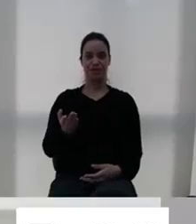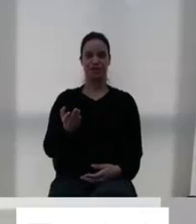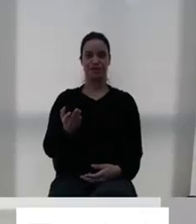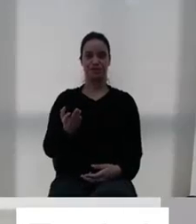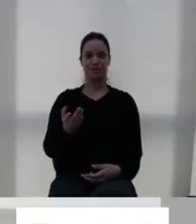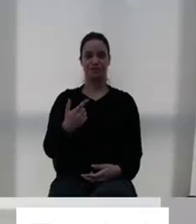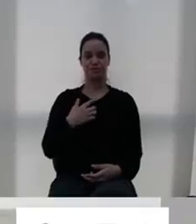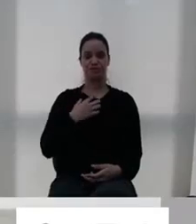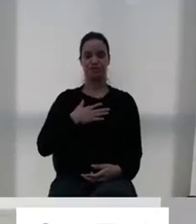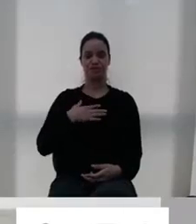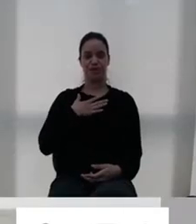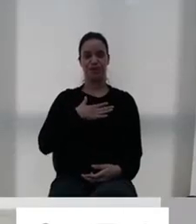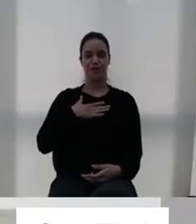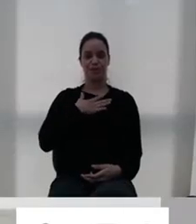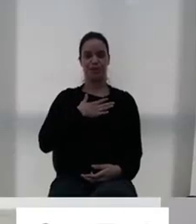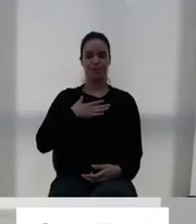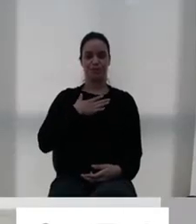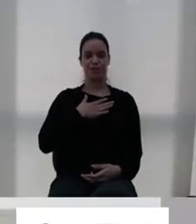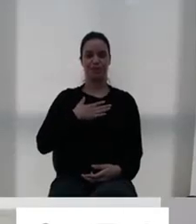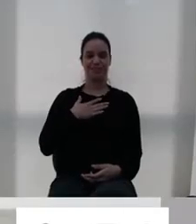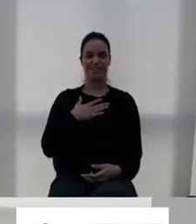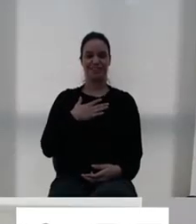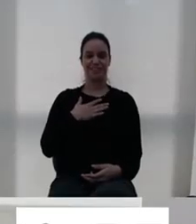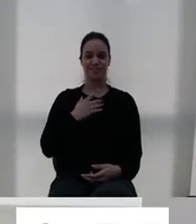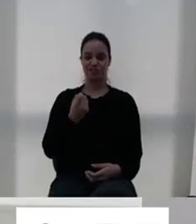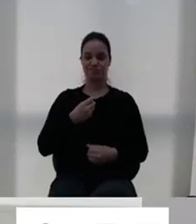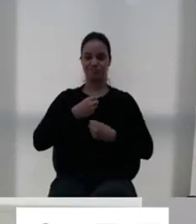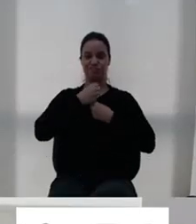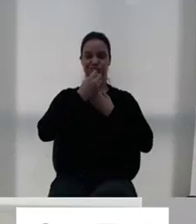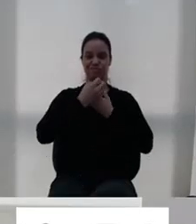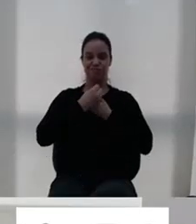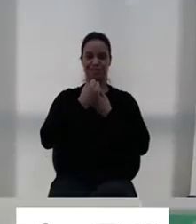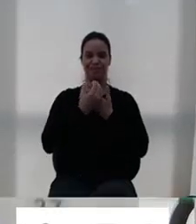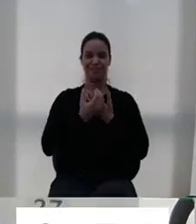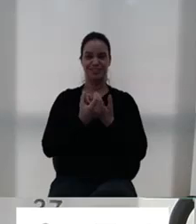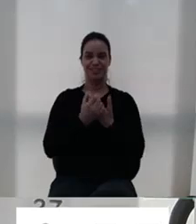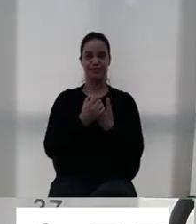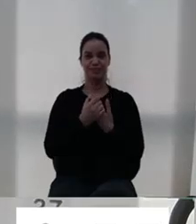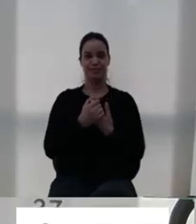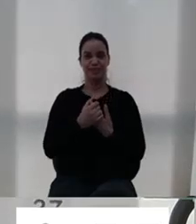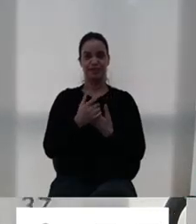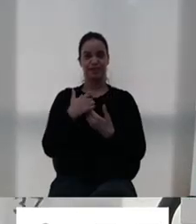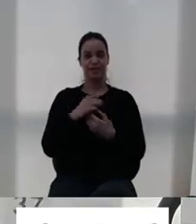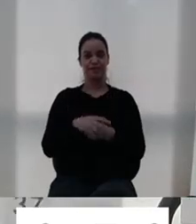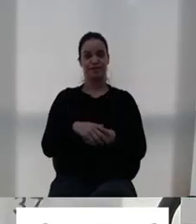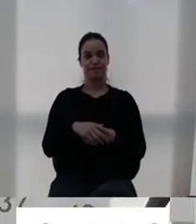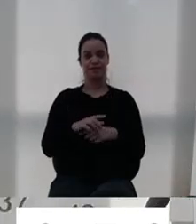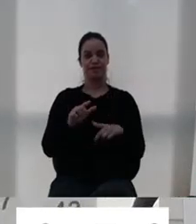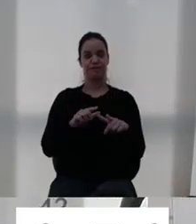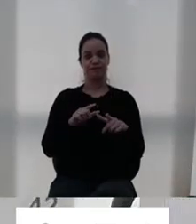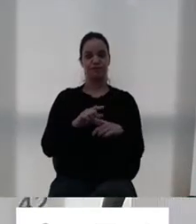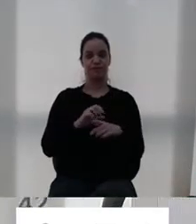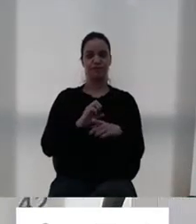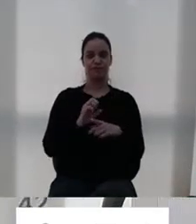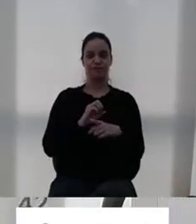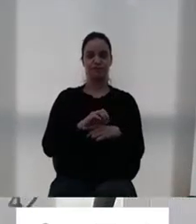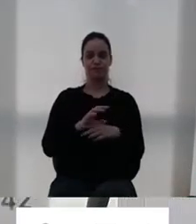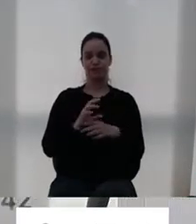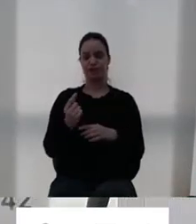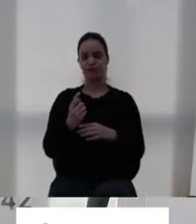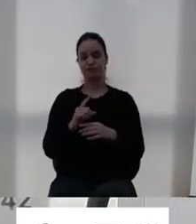Imensa satisfação, né, que venho aqui falar com vocês, porque este intercâmbio, né, entre este colegiado e a unidade é